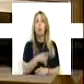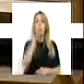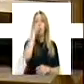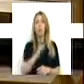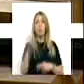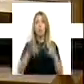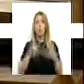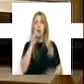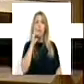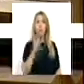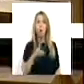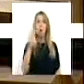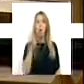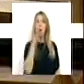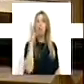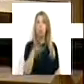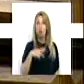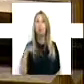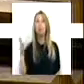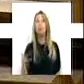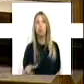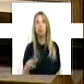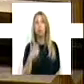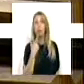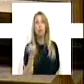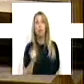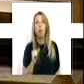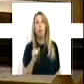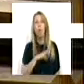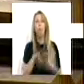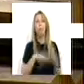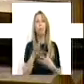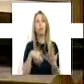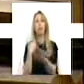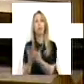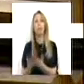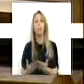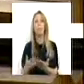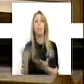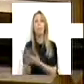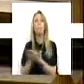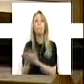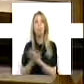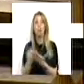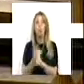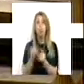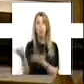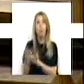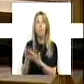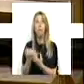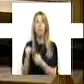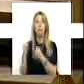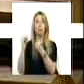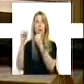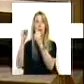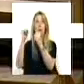Finanças alemão, quando refere que Portugal não pode perturbar os mercados, porque os mercados ficam nervosos e